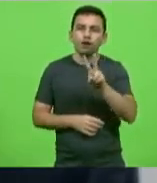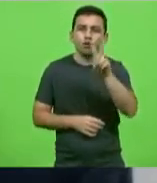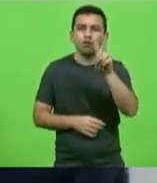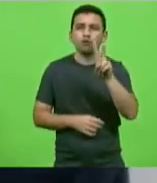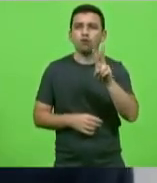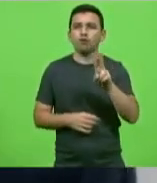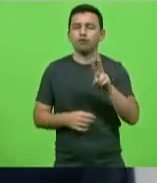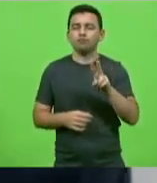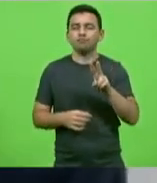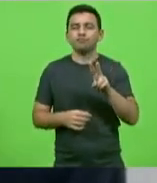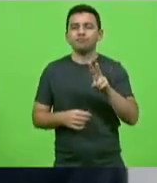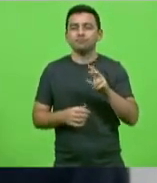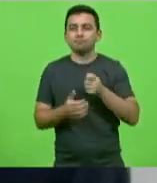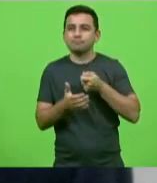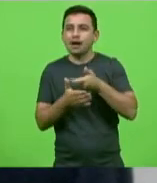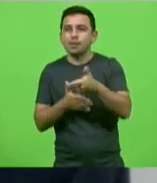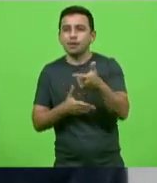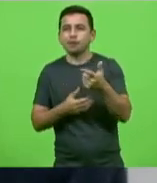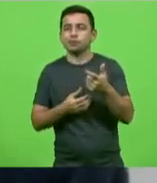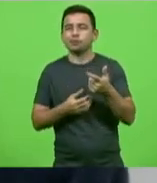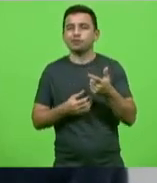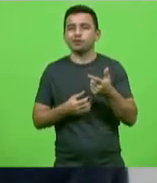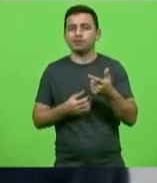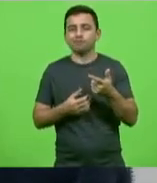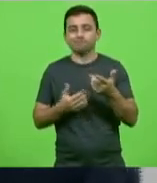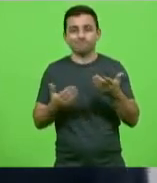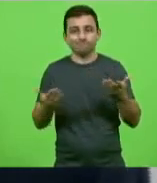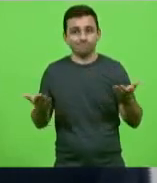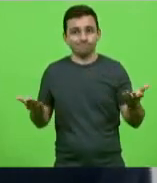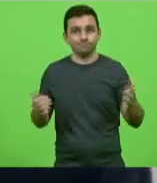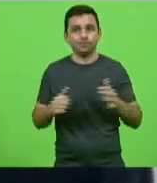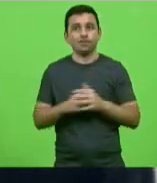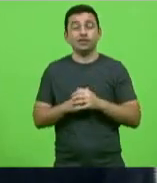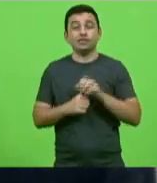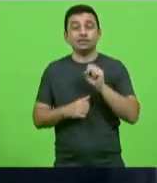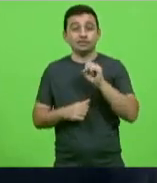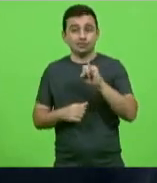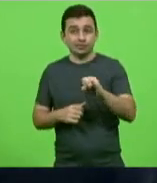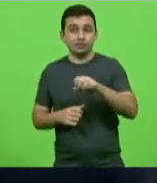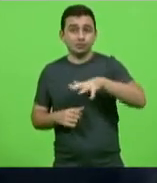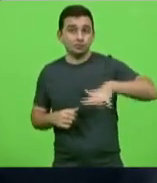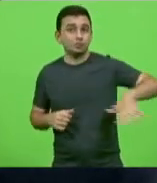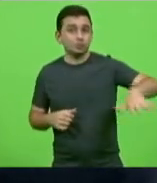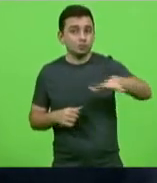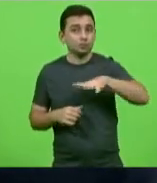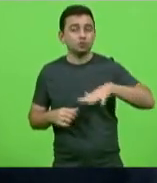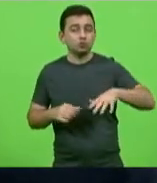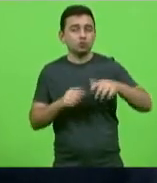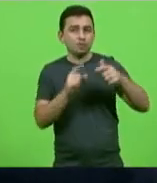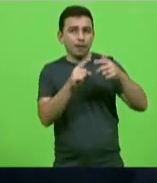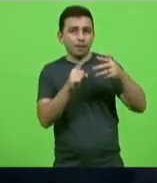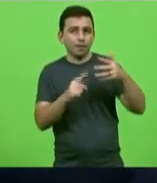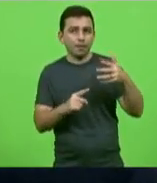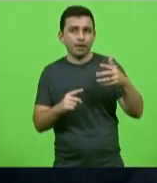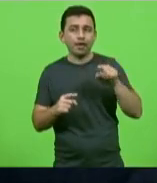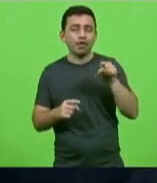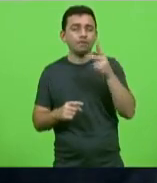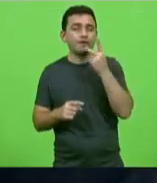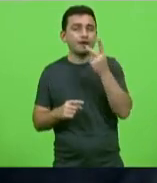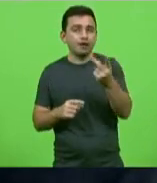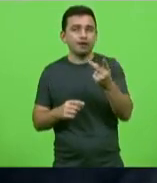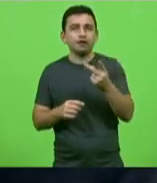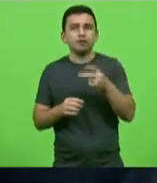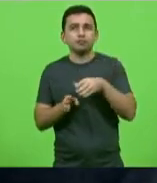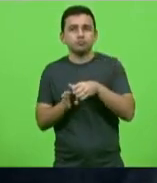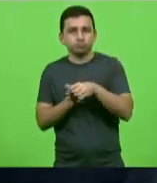dos ventiladores. Principalmente quando se forma um quadro onde diversos pontos insistem em